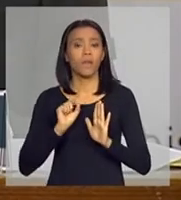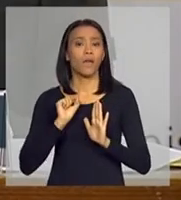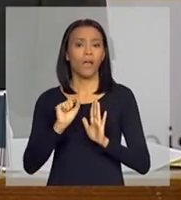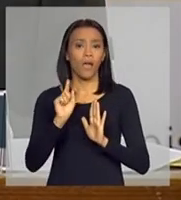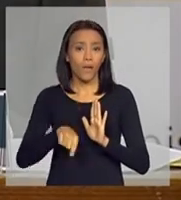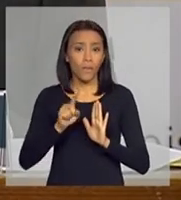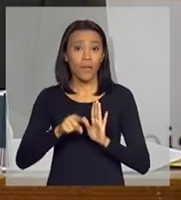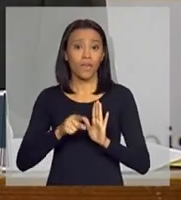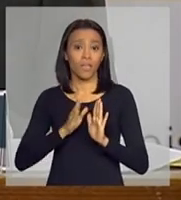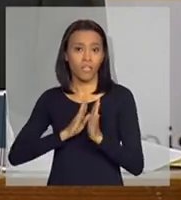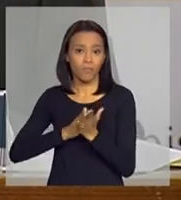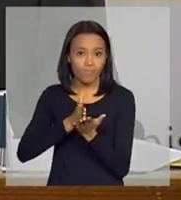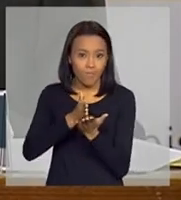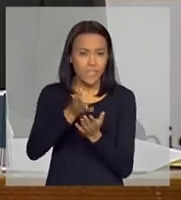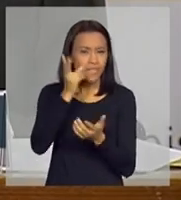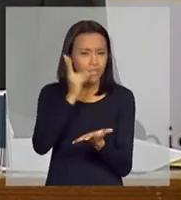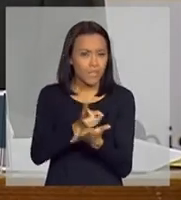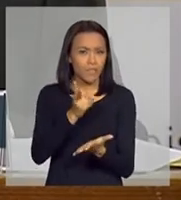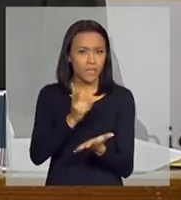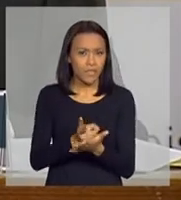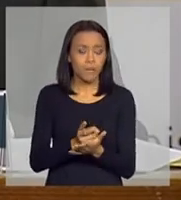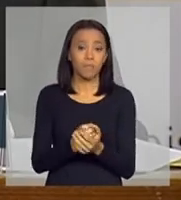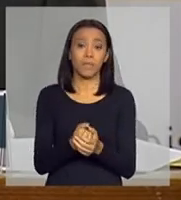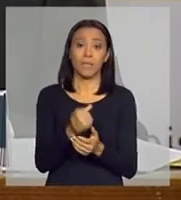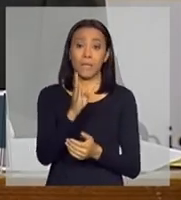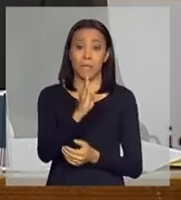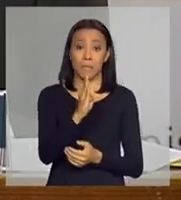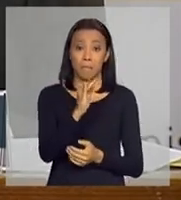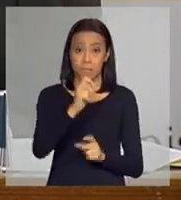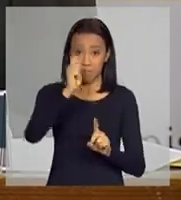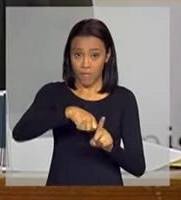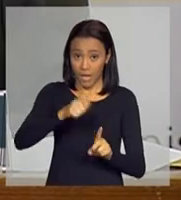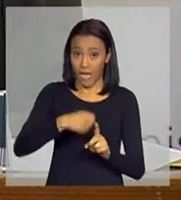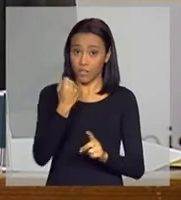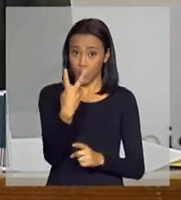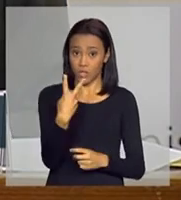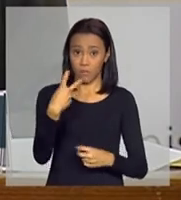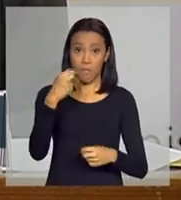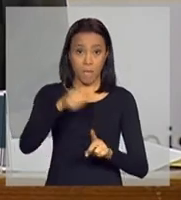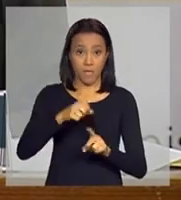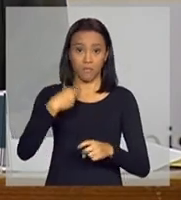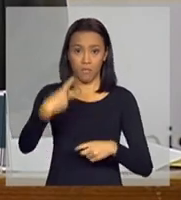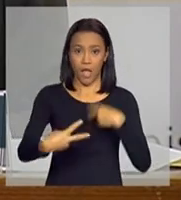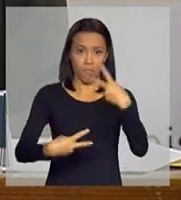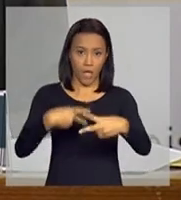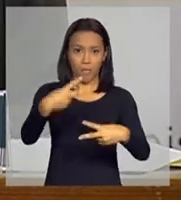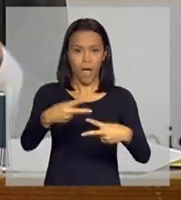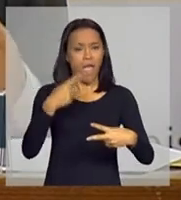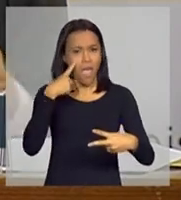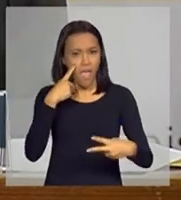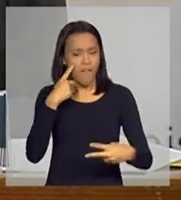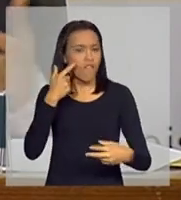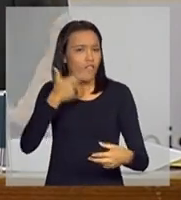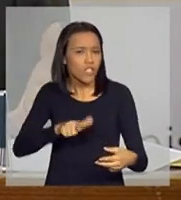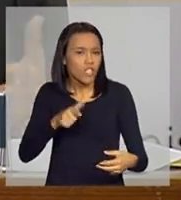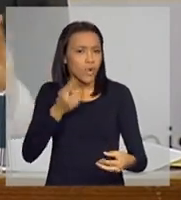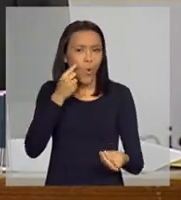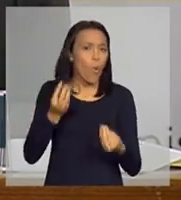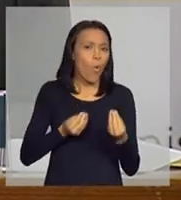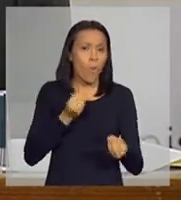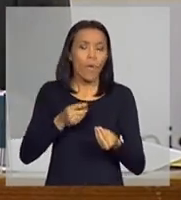uma projeção que é revista a cada bimestre então ela não é uma projeção definitiva é um parâmetro